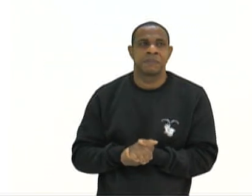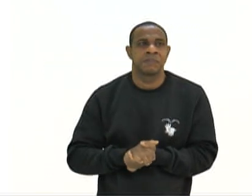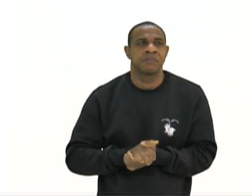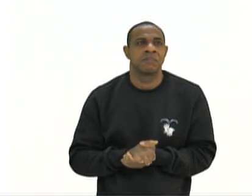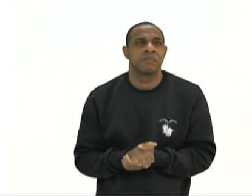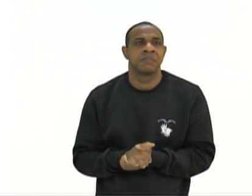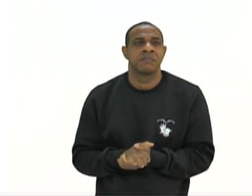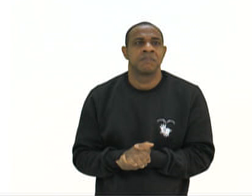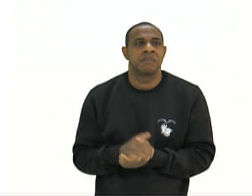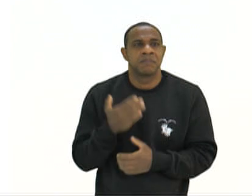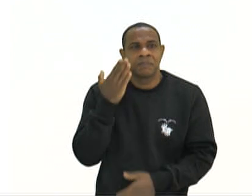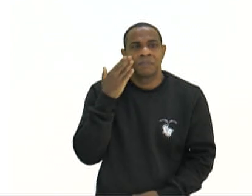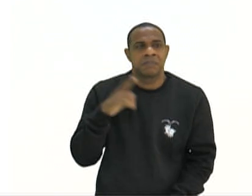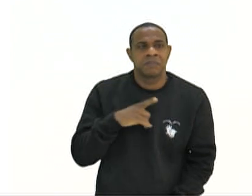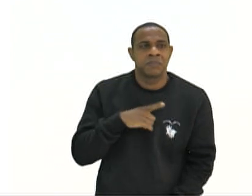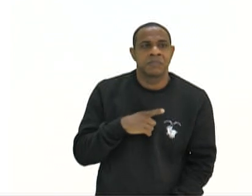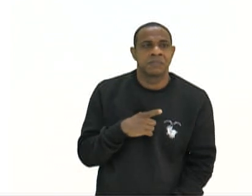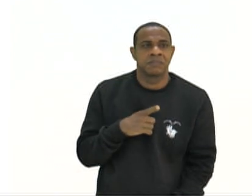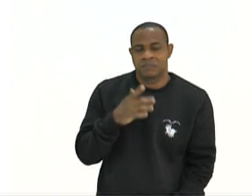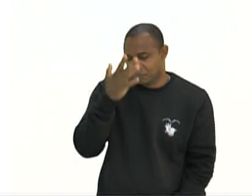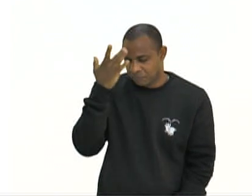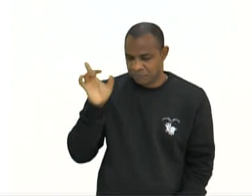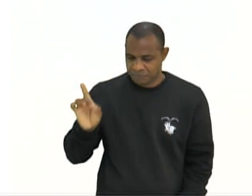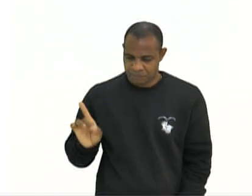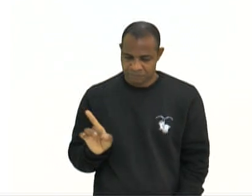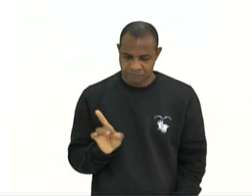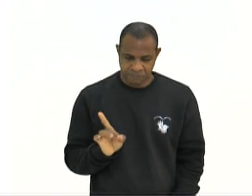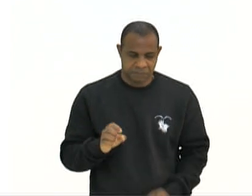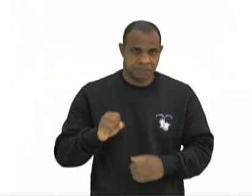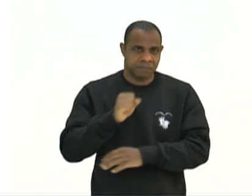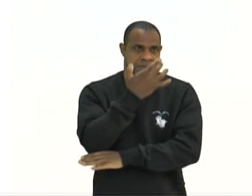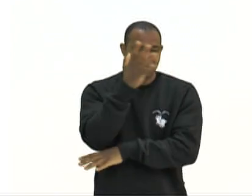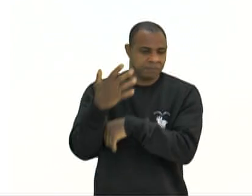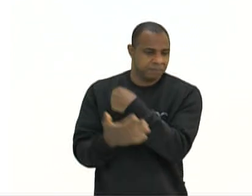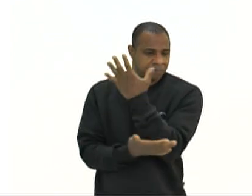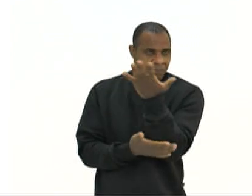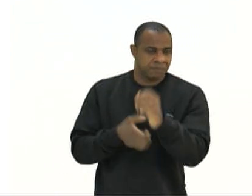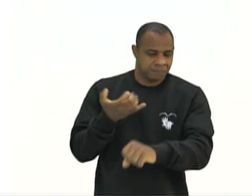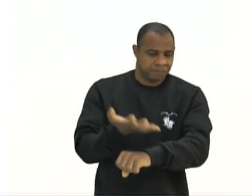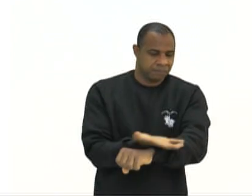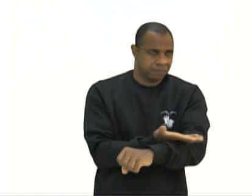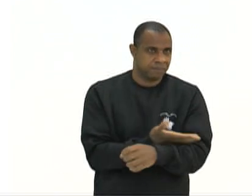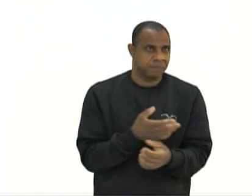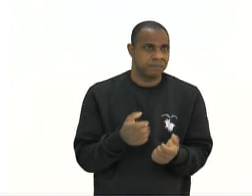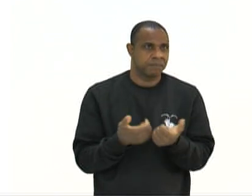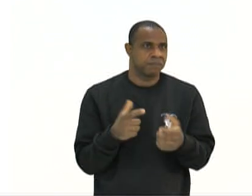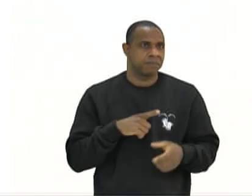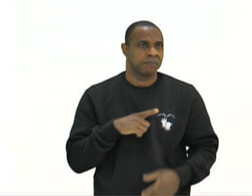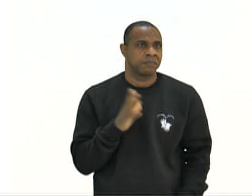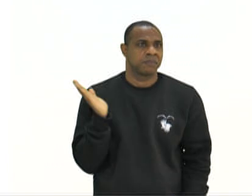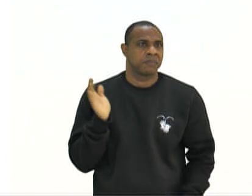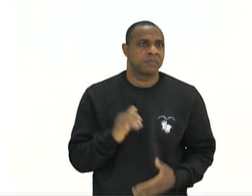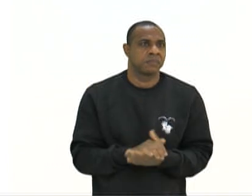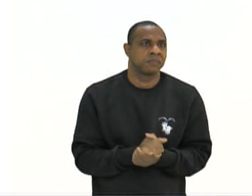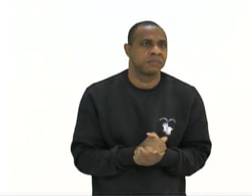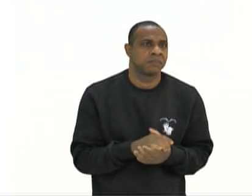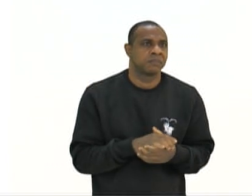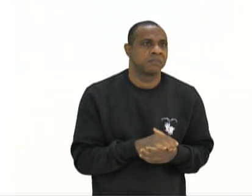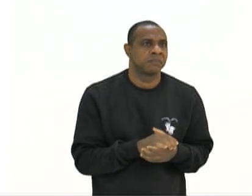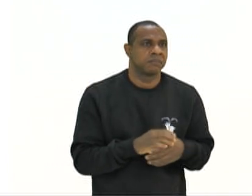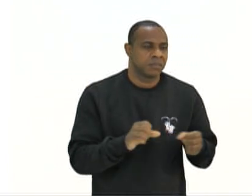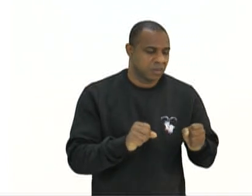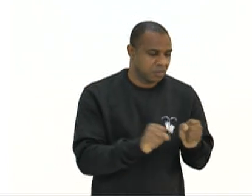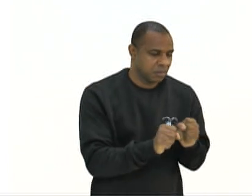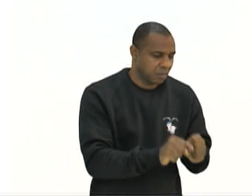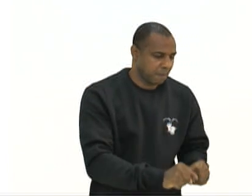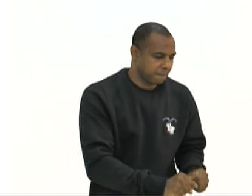fenômeno. Você tem assim, a pessoa está num jardim, você tem o muro e ao lado pode ter sido, estourou uma